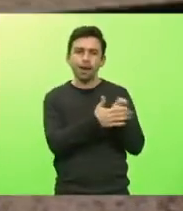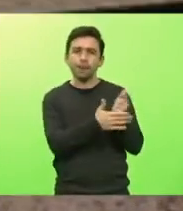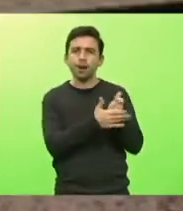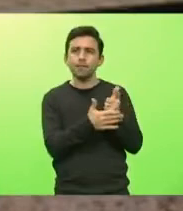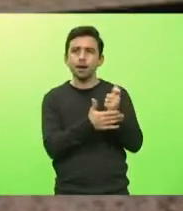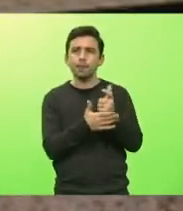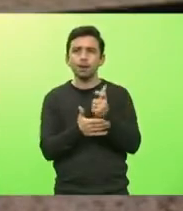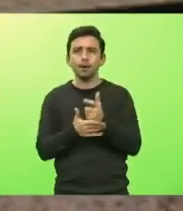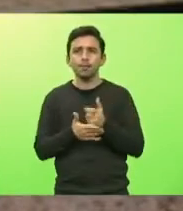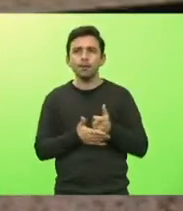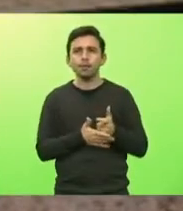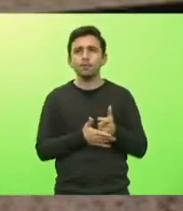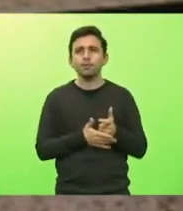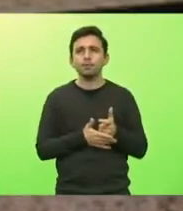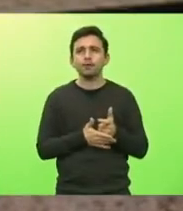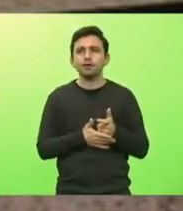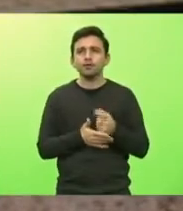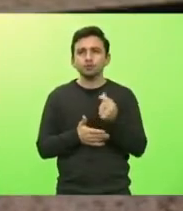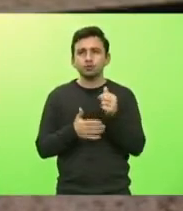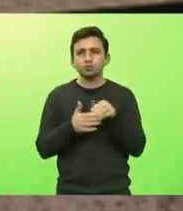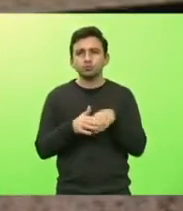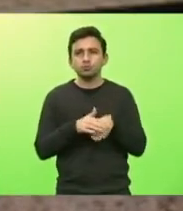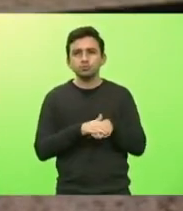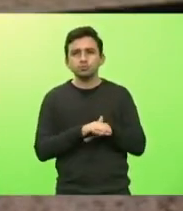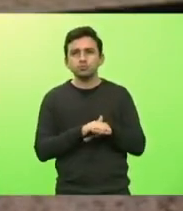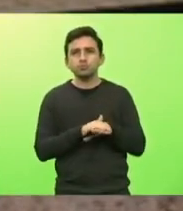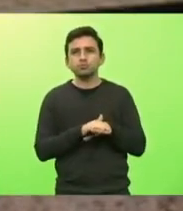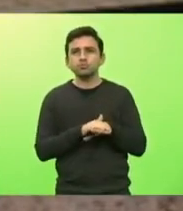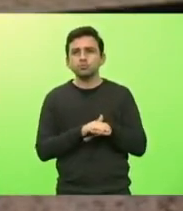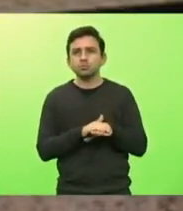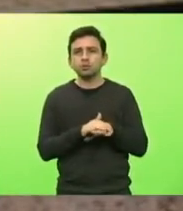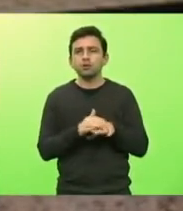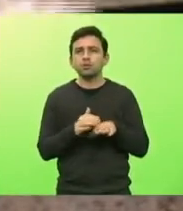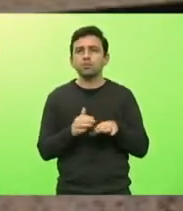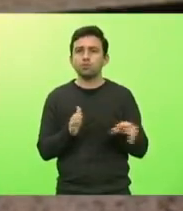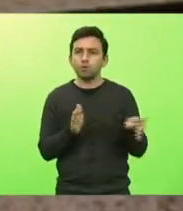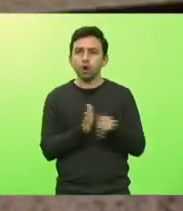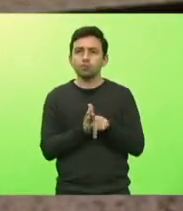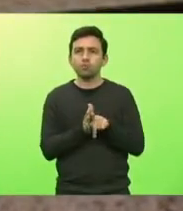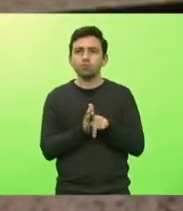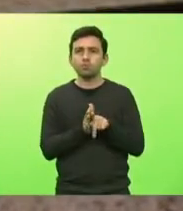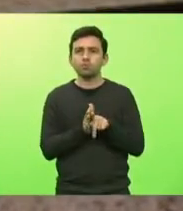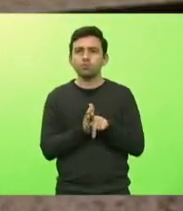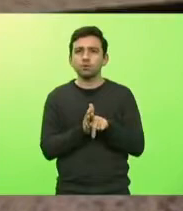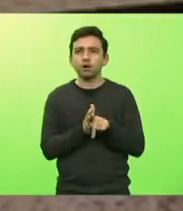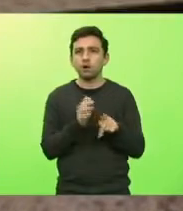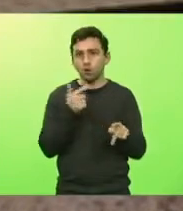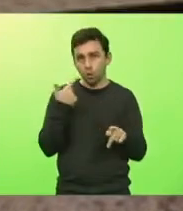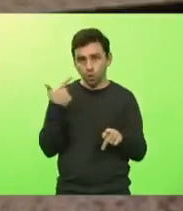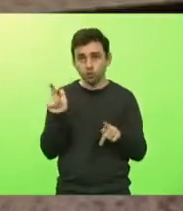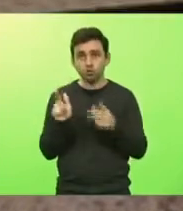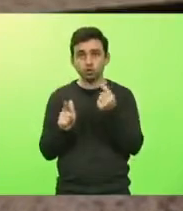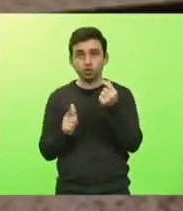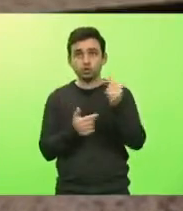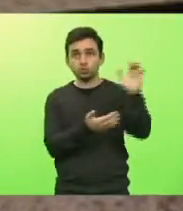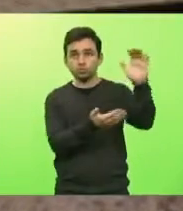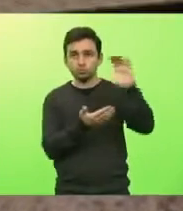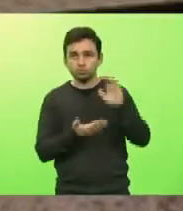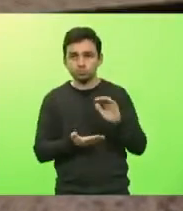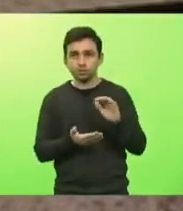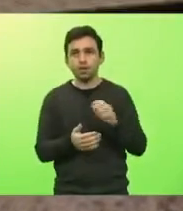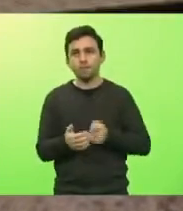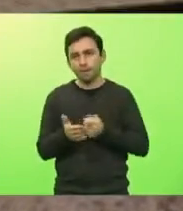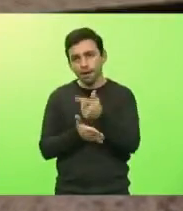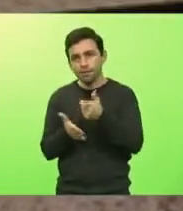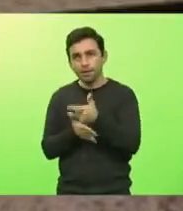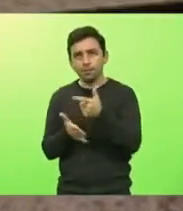contas, deixa aquilo lá que era carimbado, que era para ir para aquilo, aí vem um outro recurso, aí ele paga aquilo ali, deixa